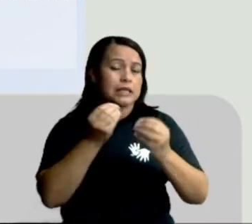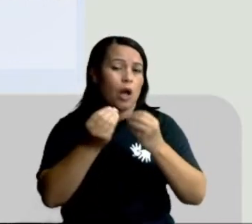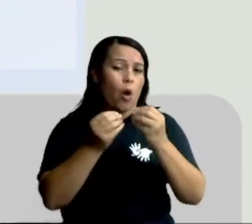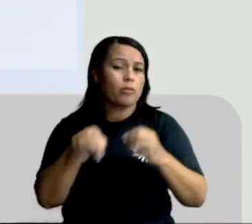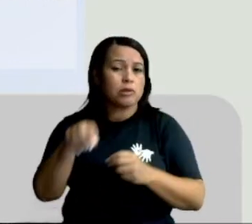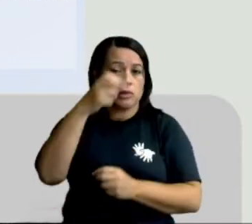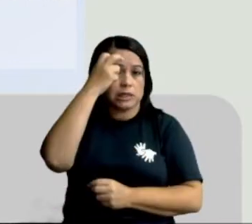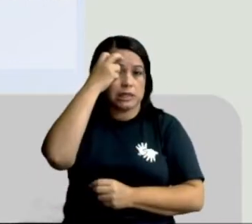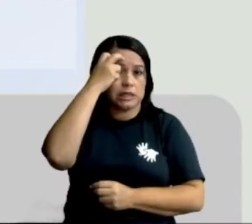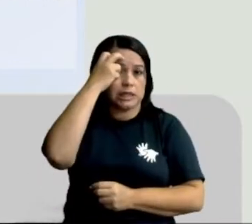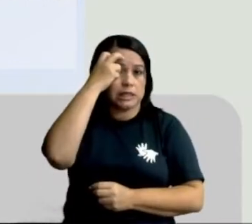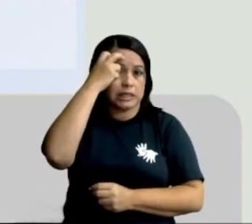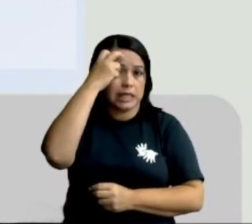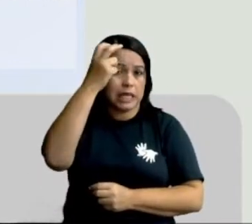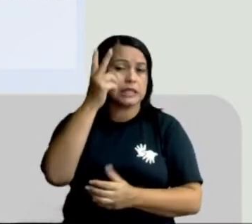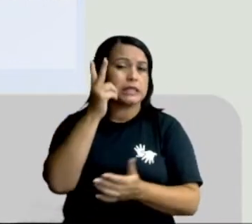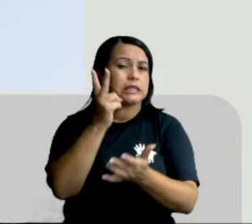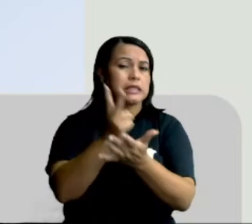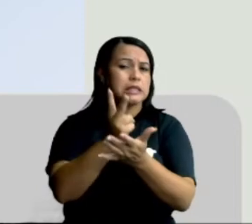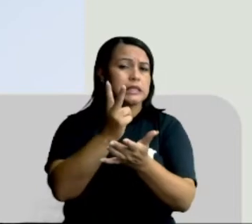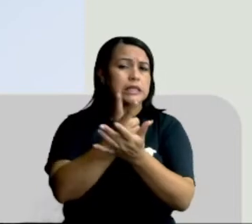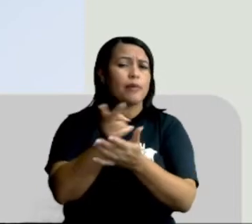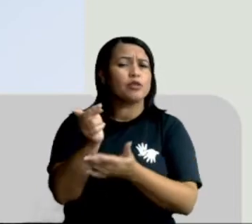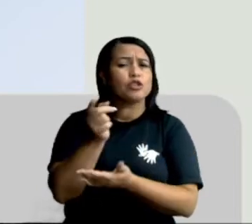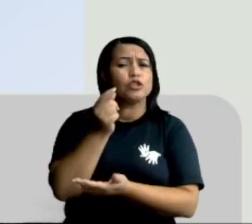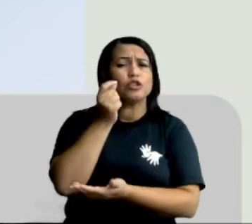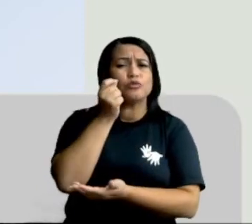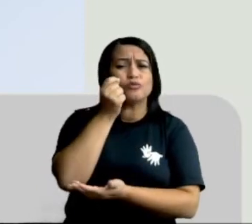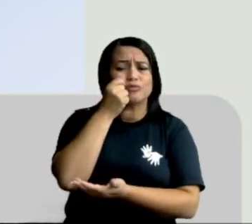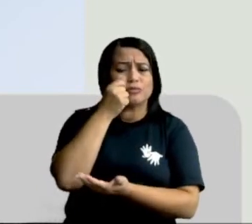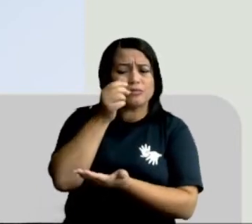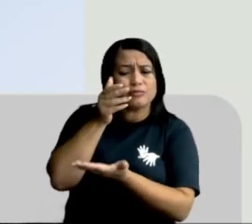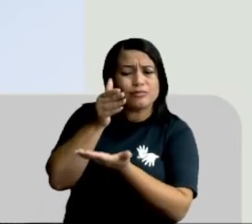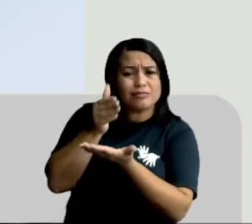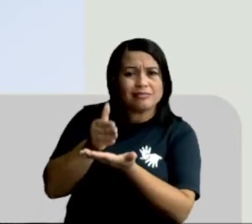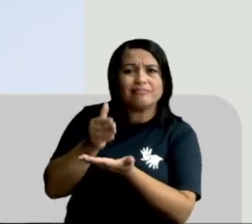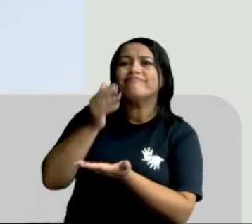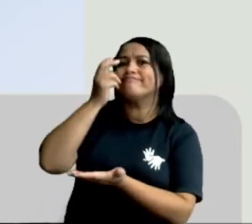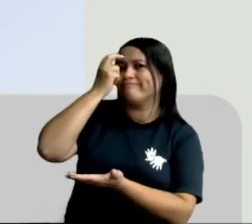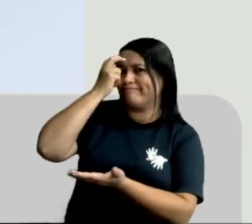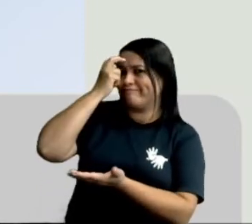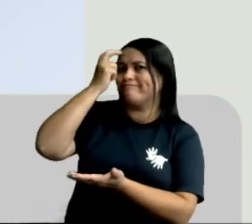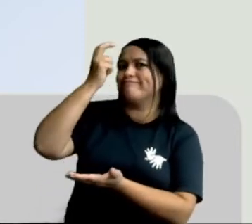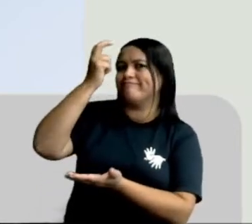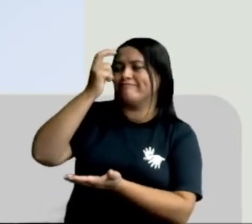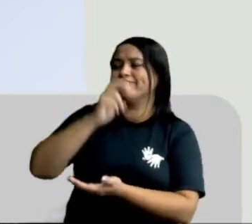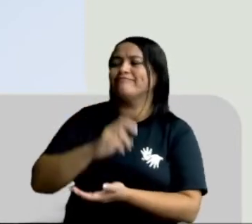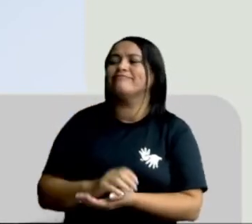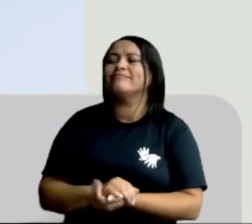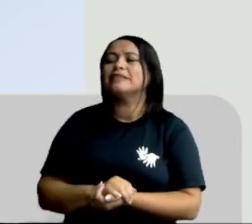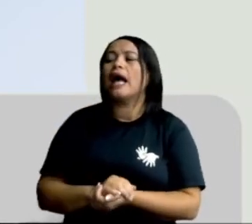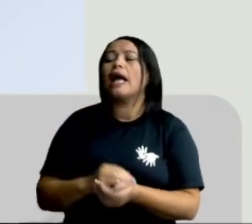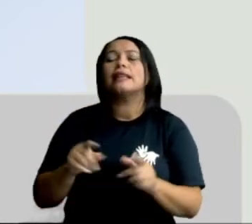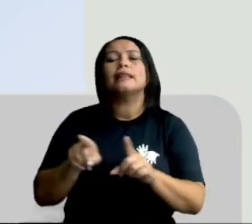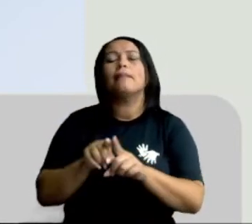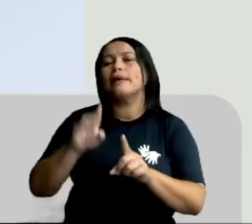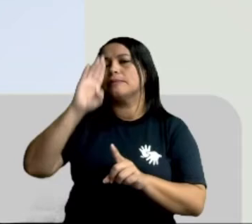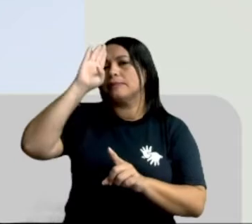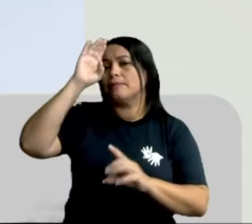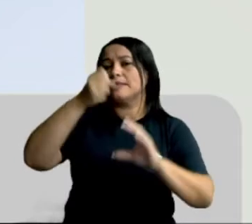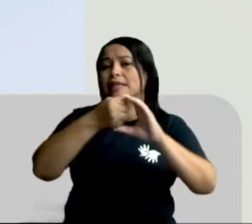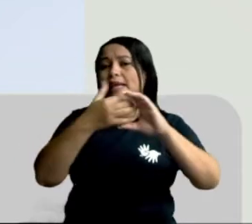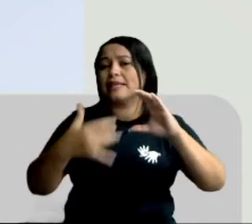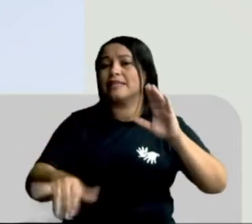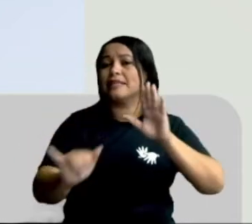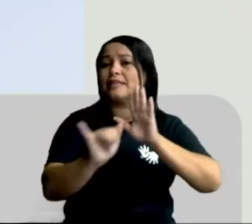super inteligentes, tá? Aquele bichinho pequenininho, eles são super inteligentes. As principais características